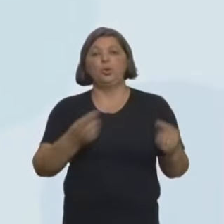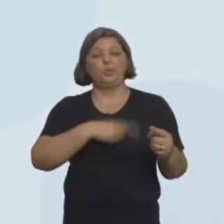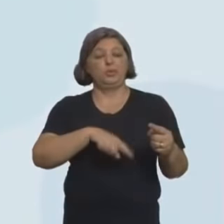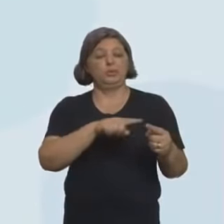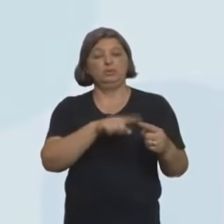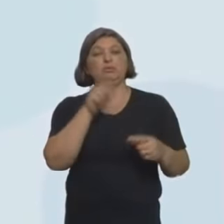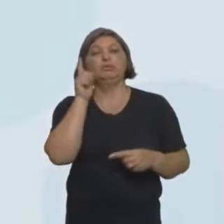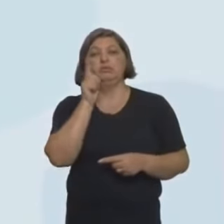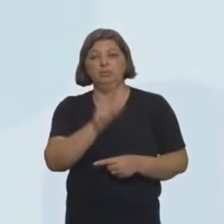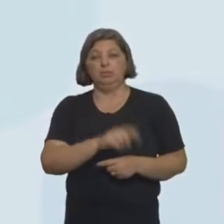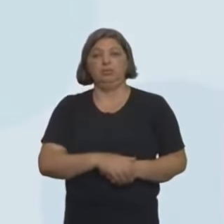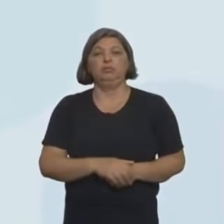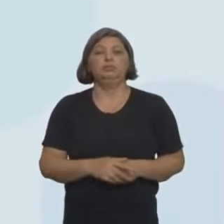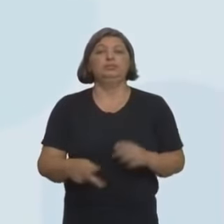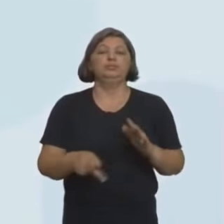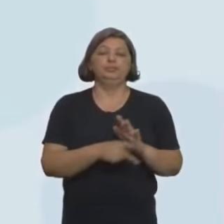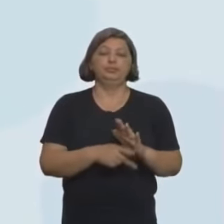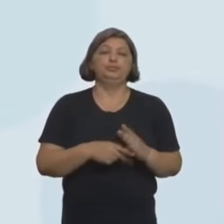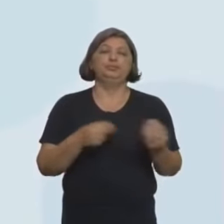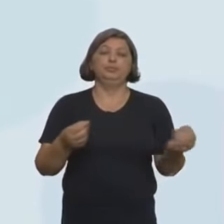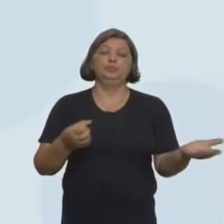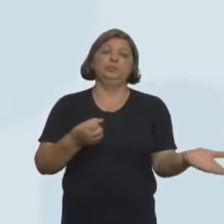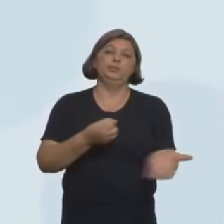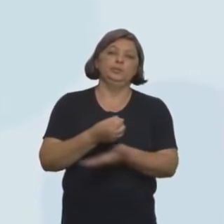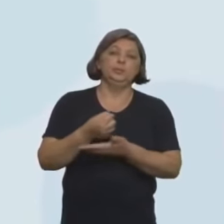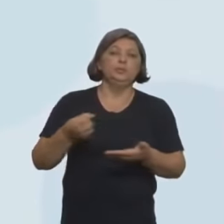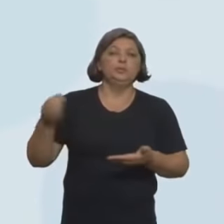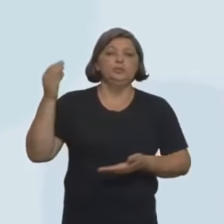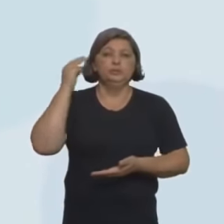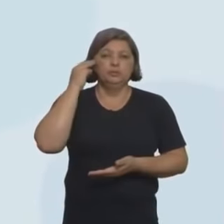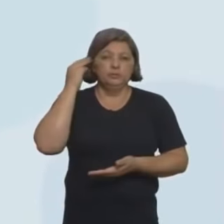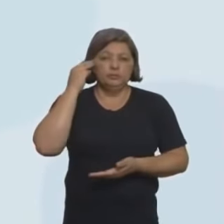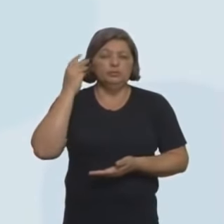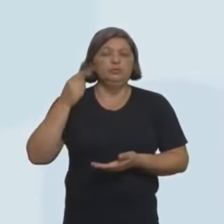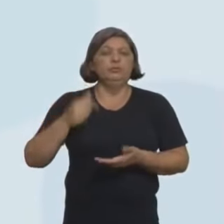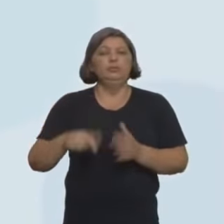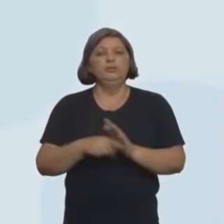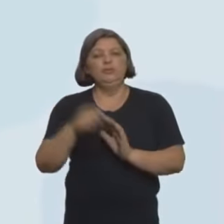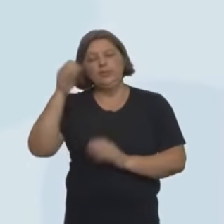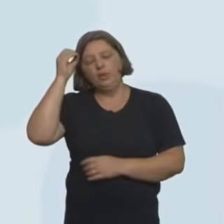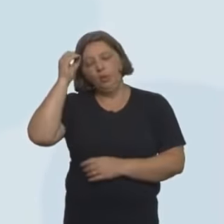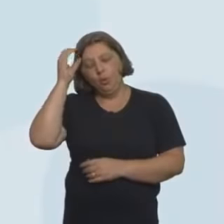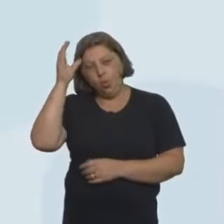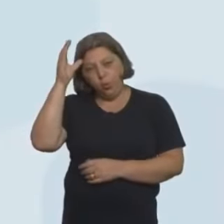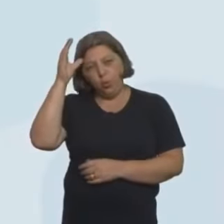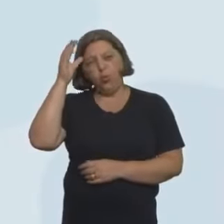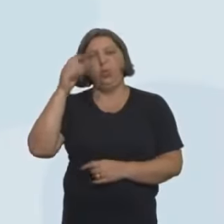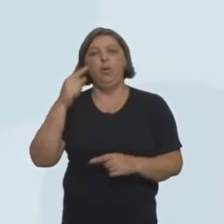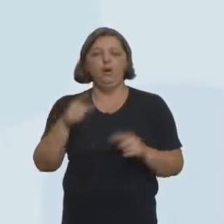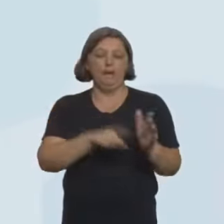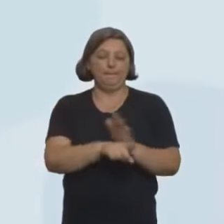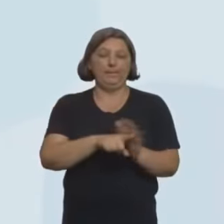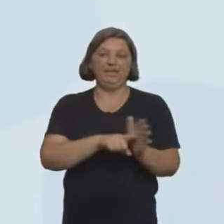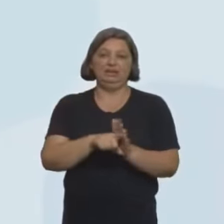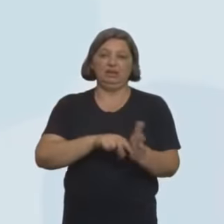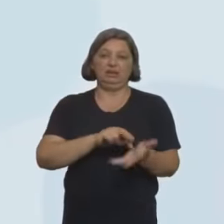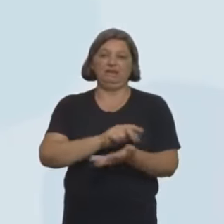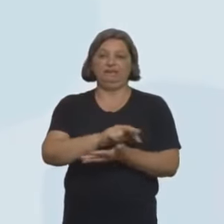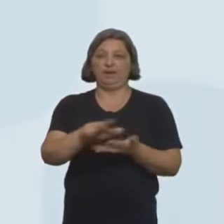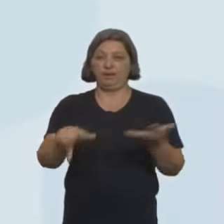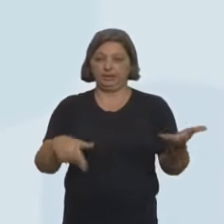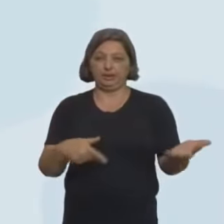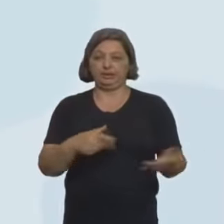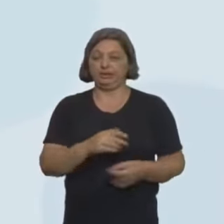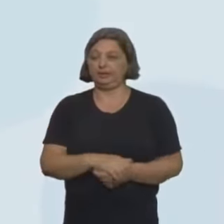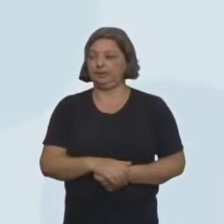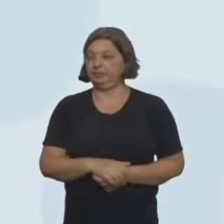objetivos, né, a longo prazo, com base na mentalidade de crescimento. Através de várias pesquisas, eles criaram